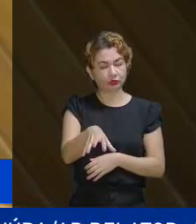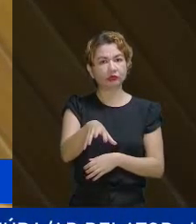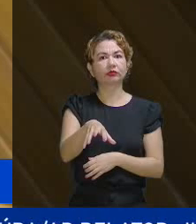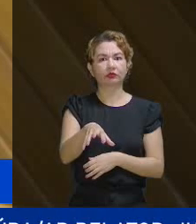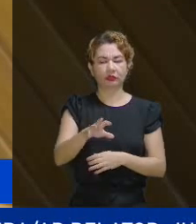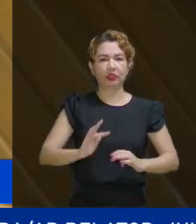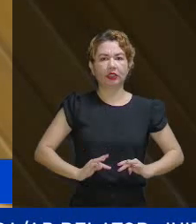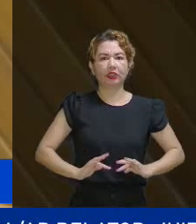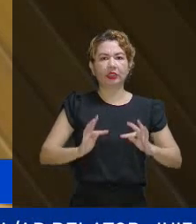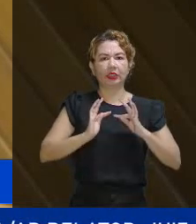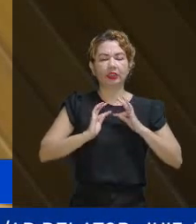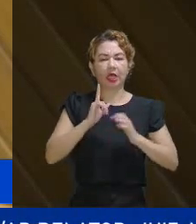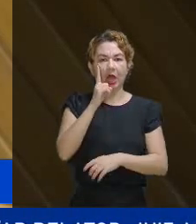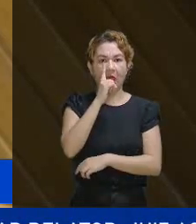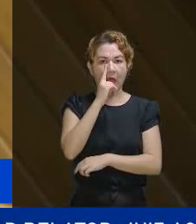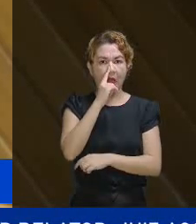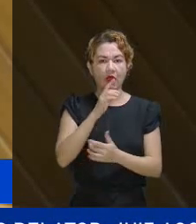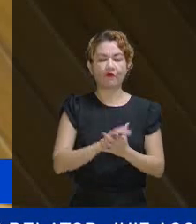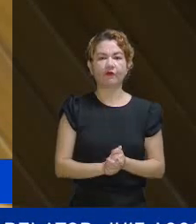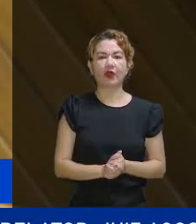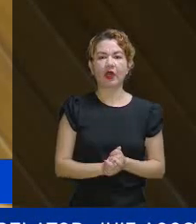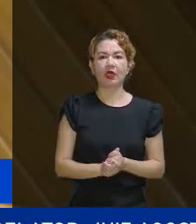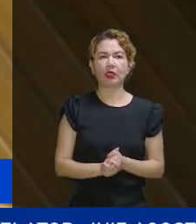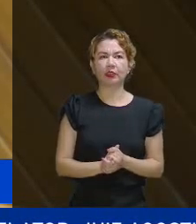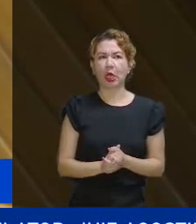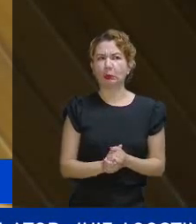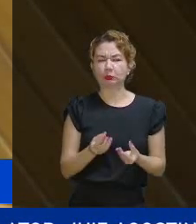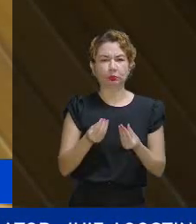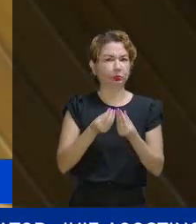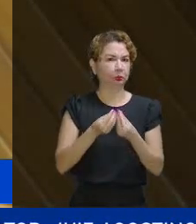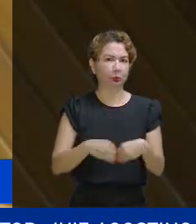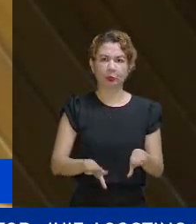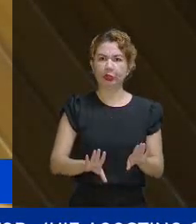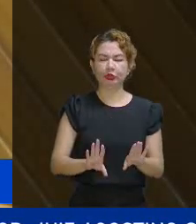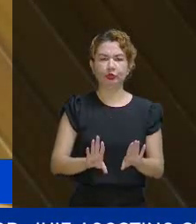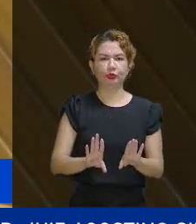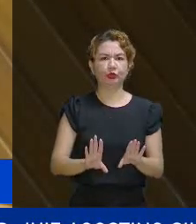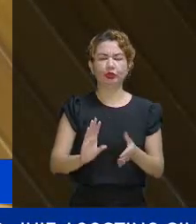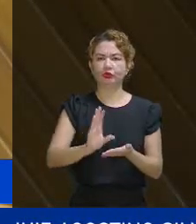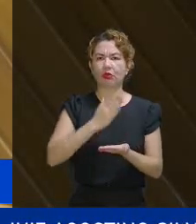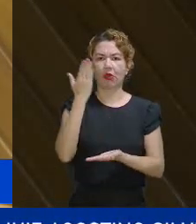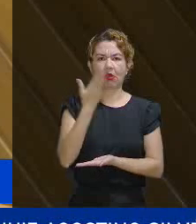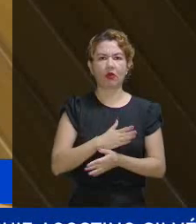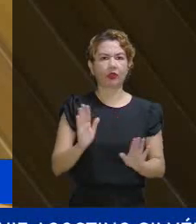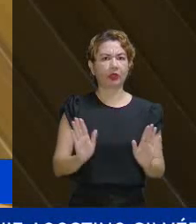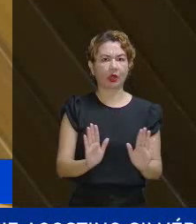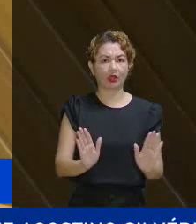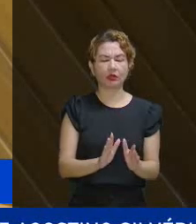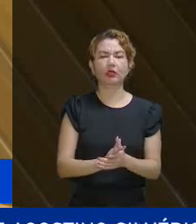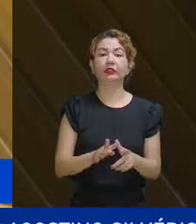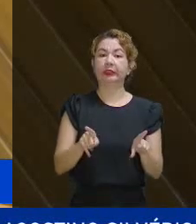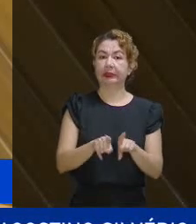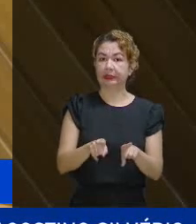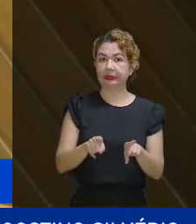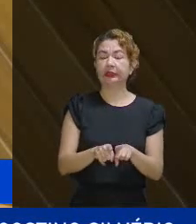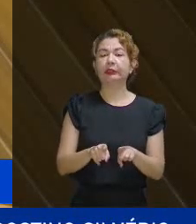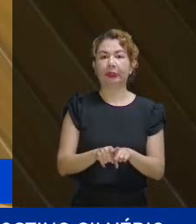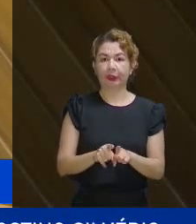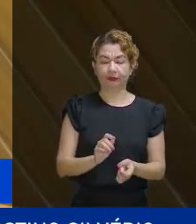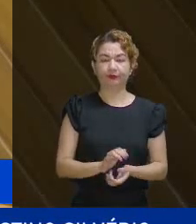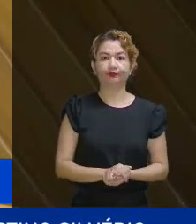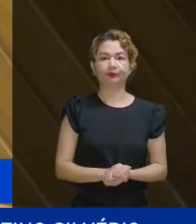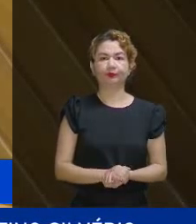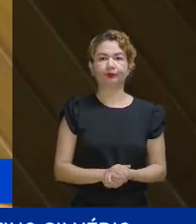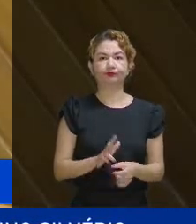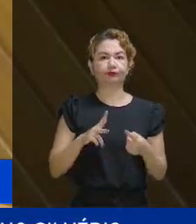que concluiu que a falha identificada não compromete a regularidade das contas. Alegou também que é aceitável a